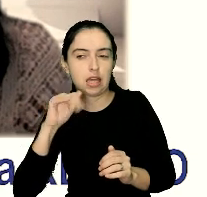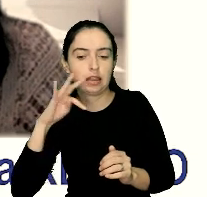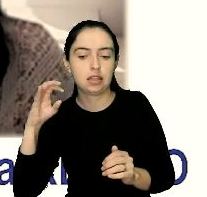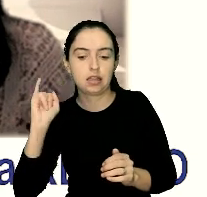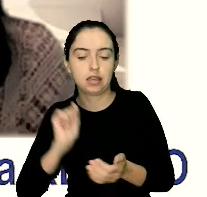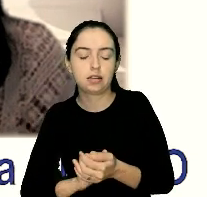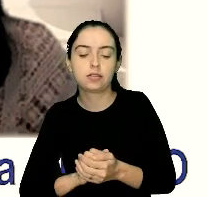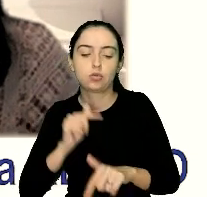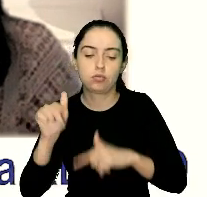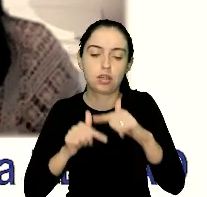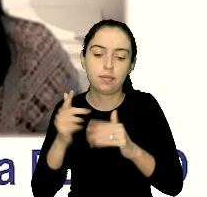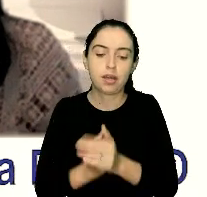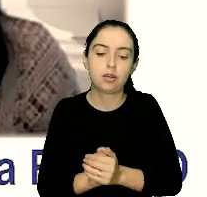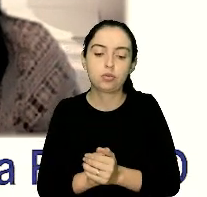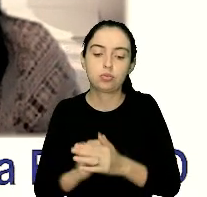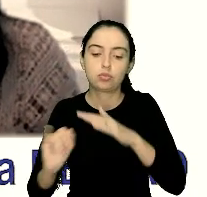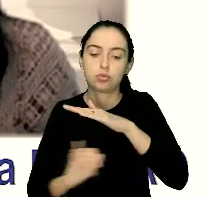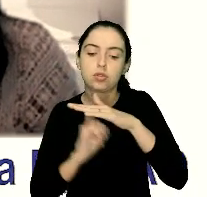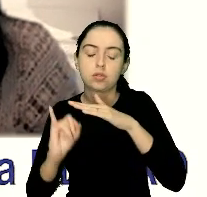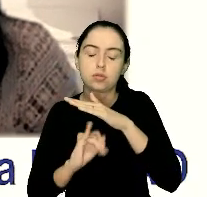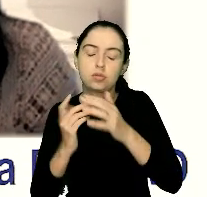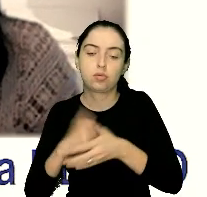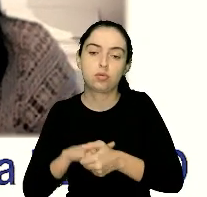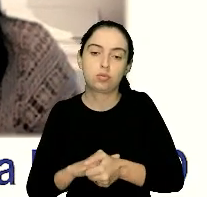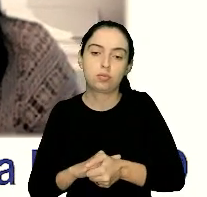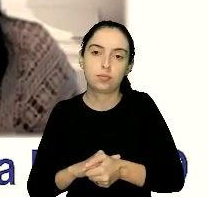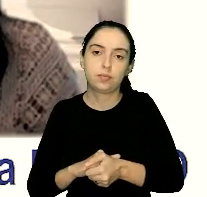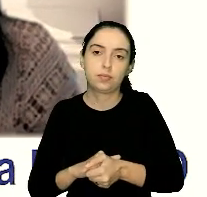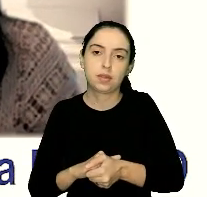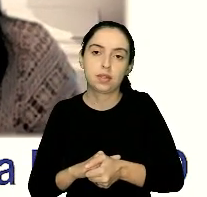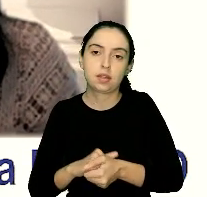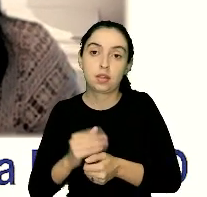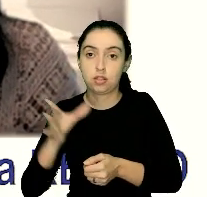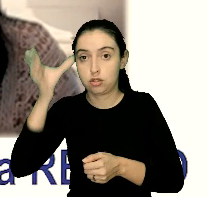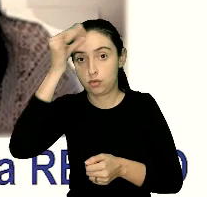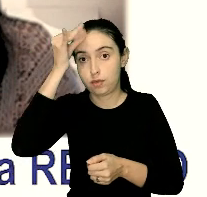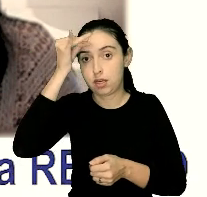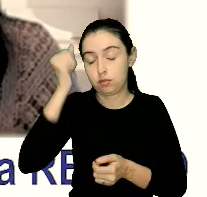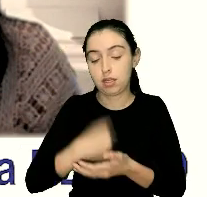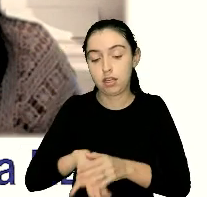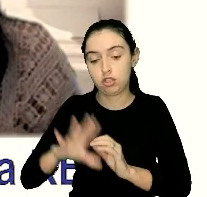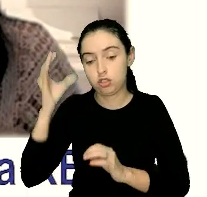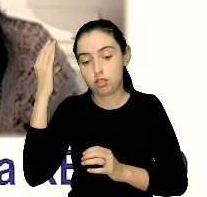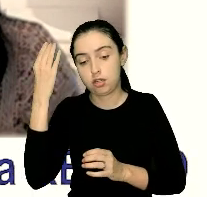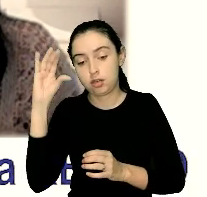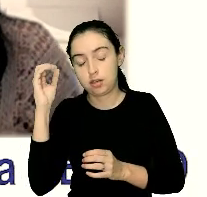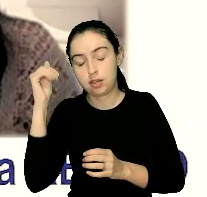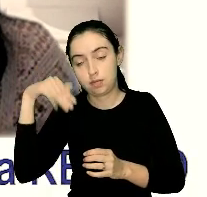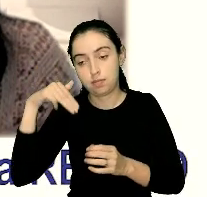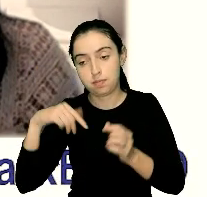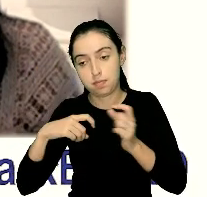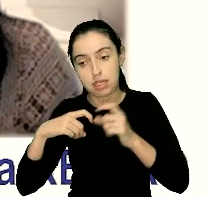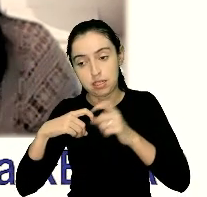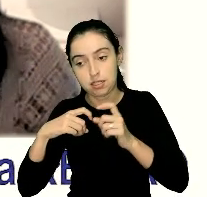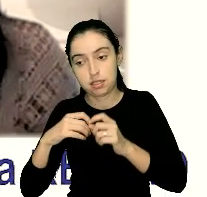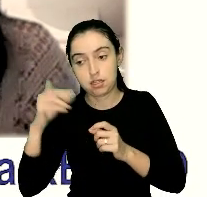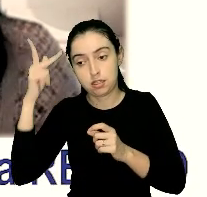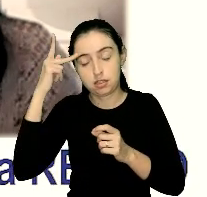de Psiquiatria da Faculdade de Medicina da Universidade de São Paulo. Atua nos campos da Psicologia